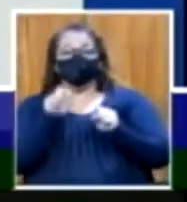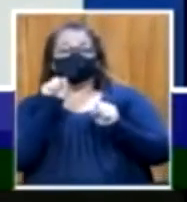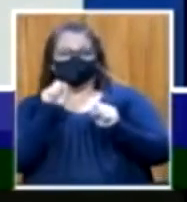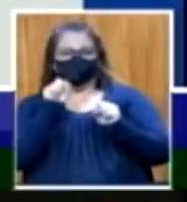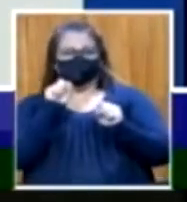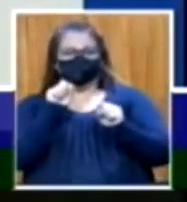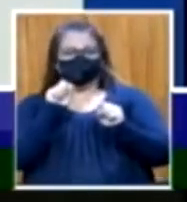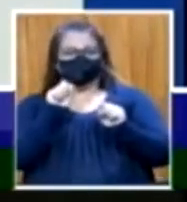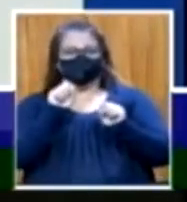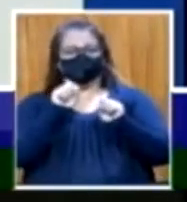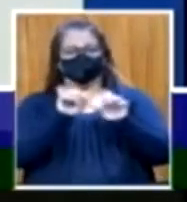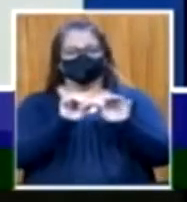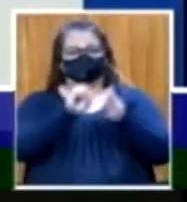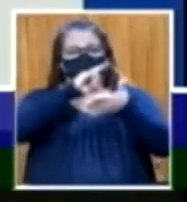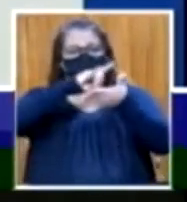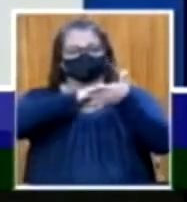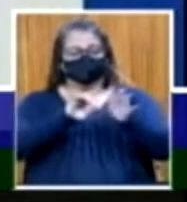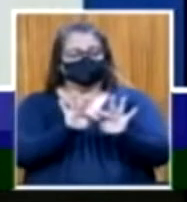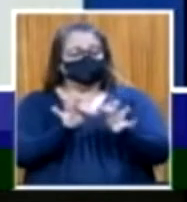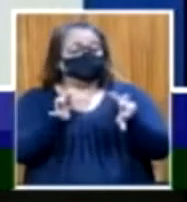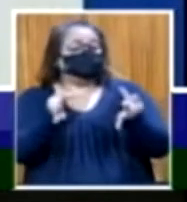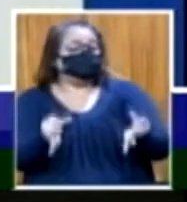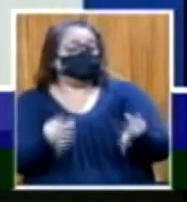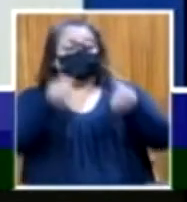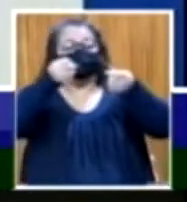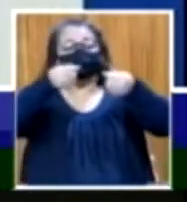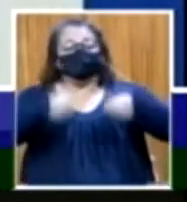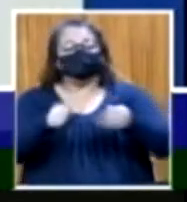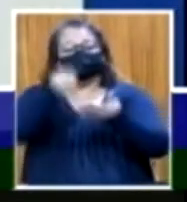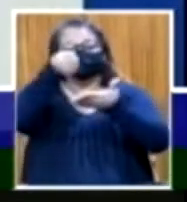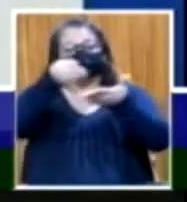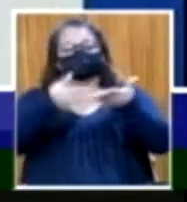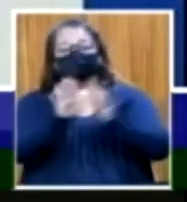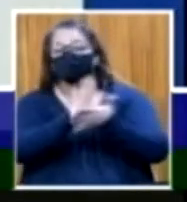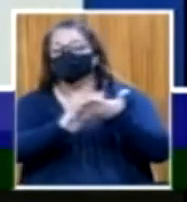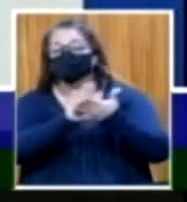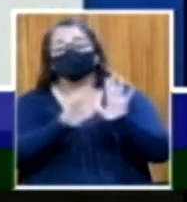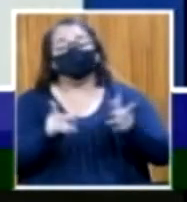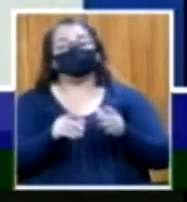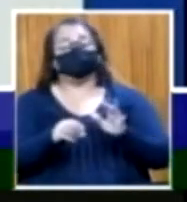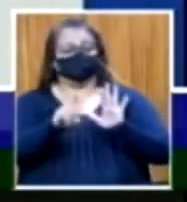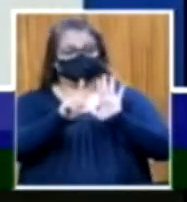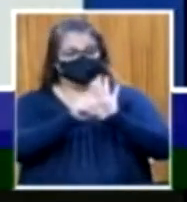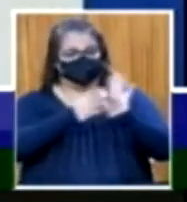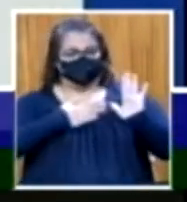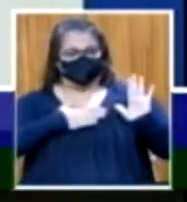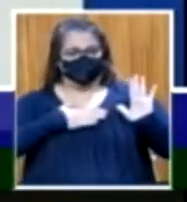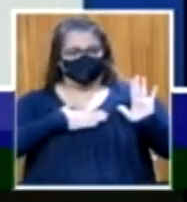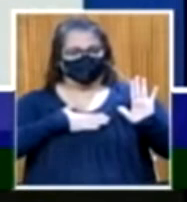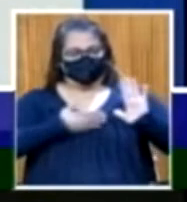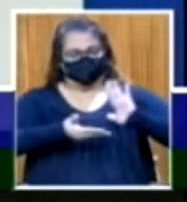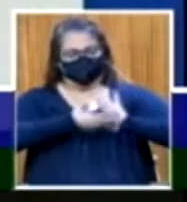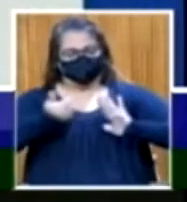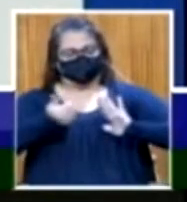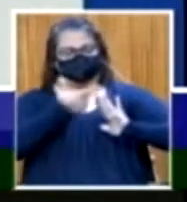uma declaração simples, onde eu não preciso trazer quais as minhas despesas e eu tenho direito a reduzir 20%